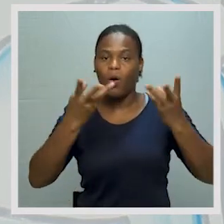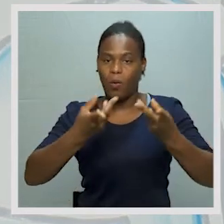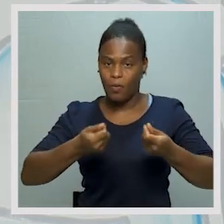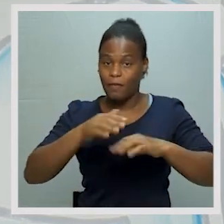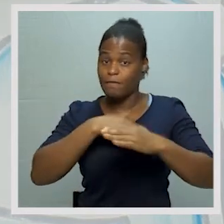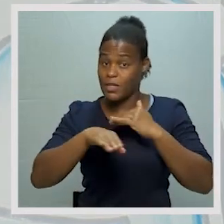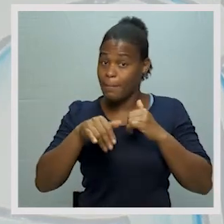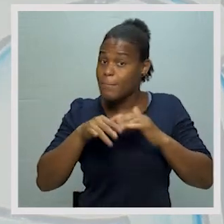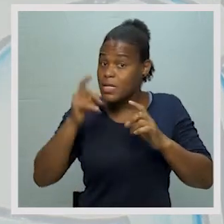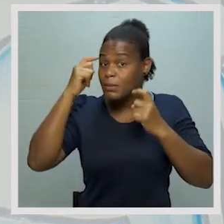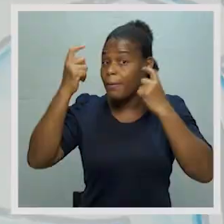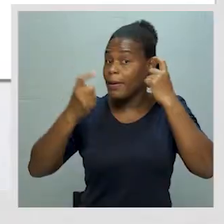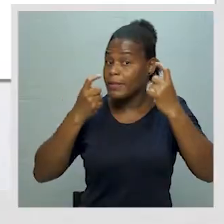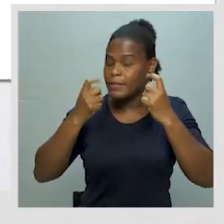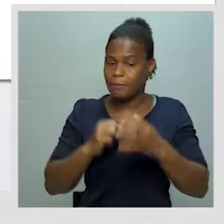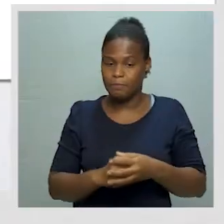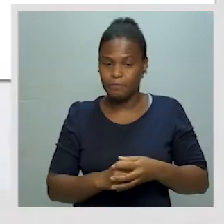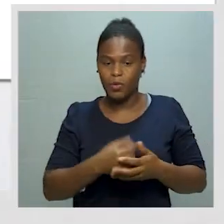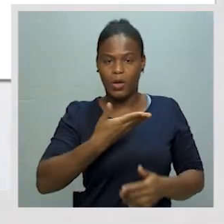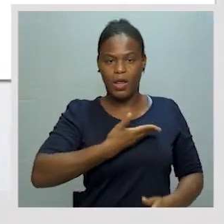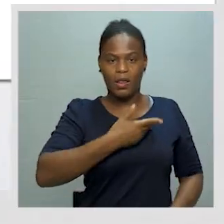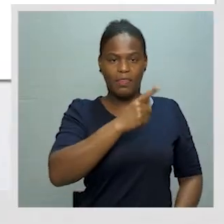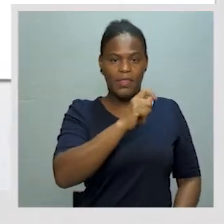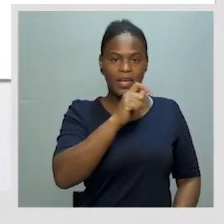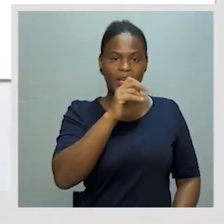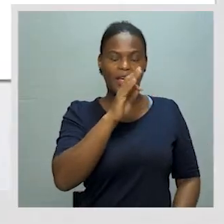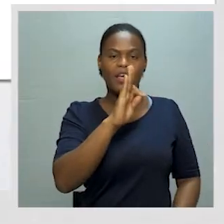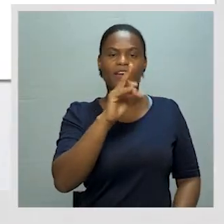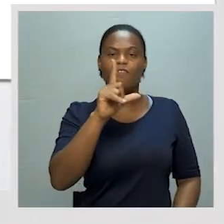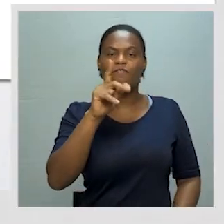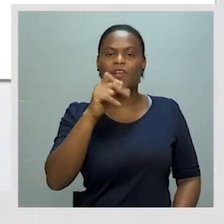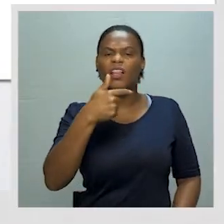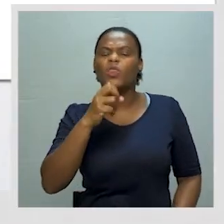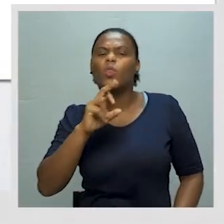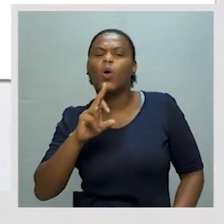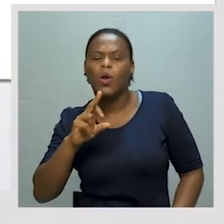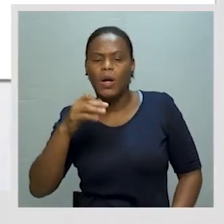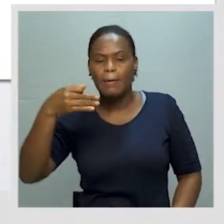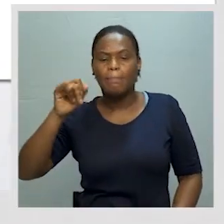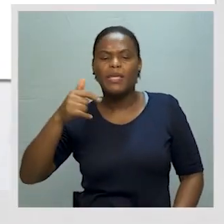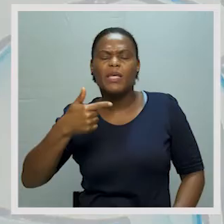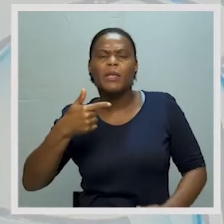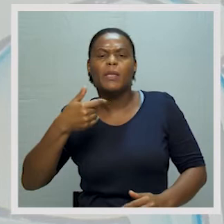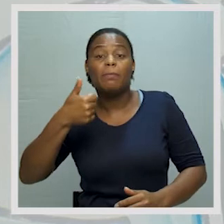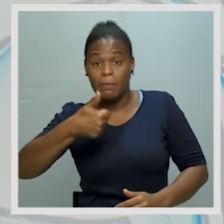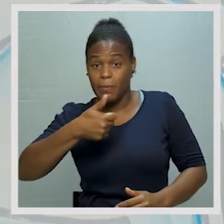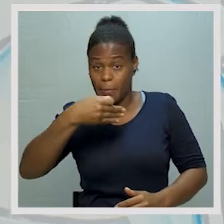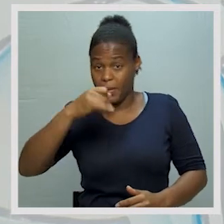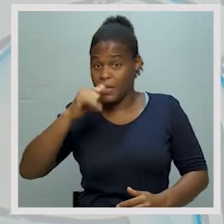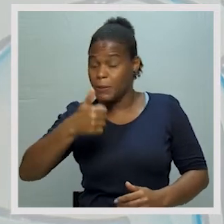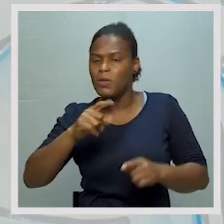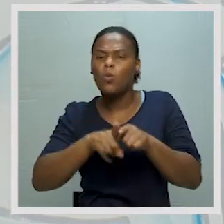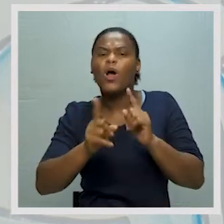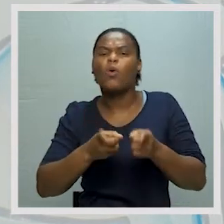calcular, mas é para pensar. O deflator do PIB vai ser igual ao quê? Como é que se constrói um índice, por exemplo, o